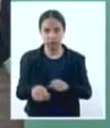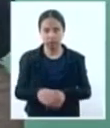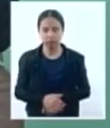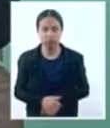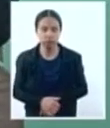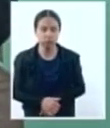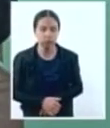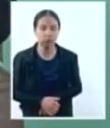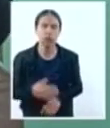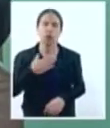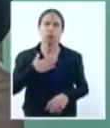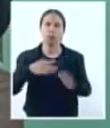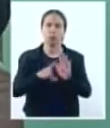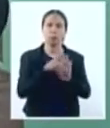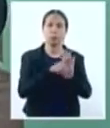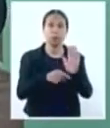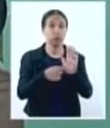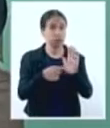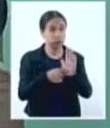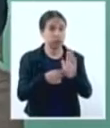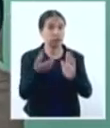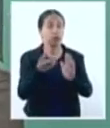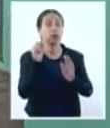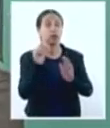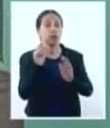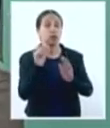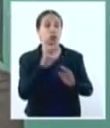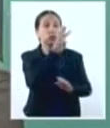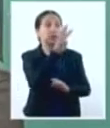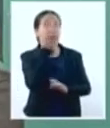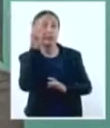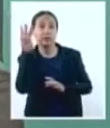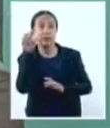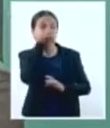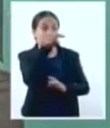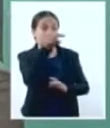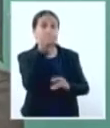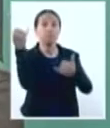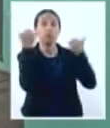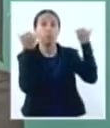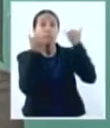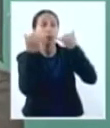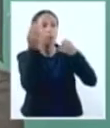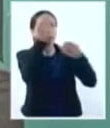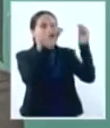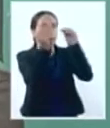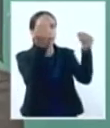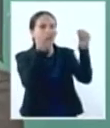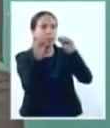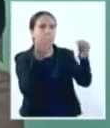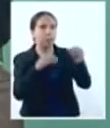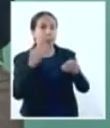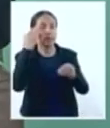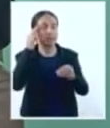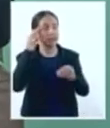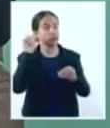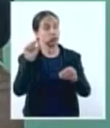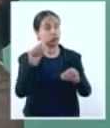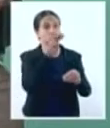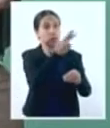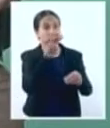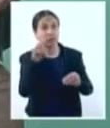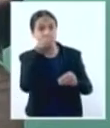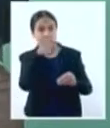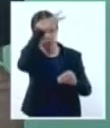previa a divulgação no site da prefeitura, porque a gente entende que o sítio eletrônico da prefeitura, ele é,